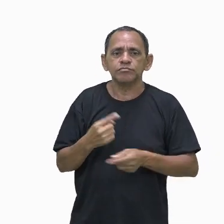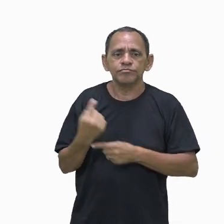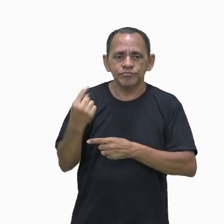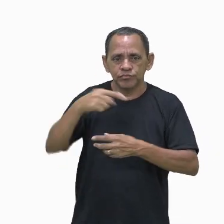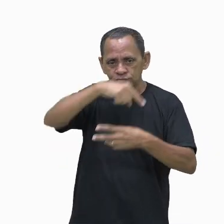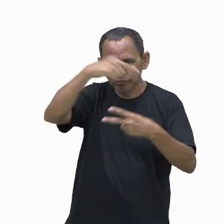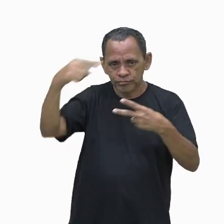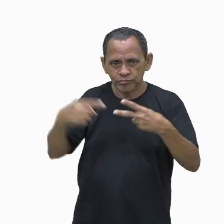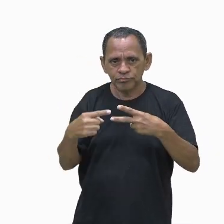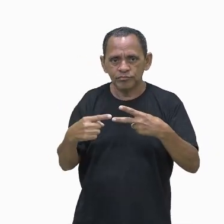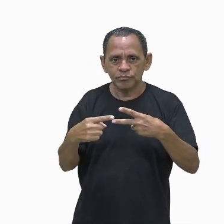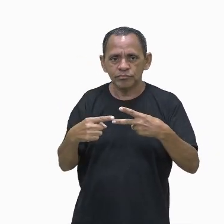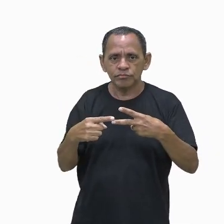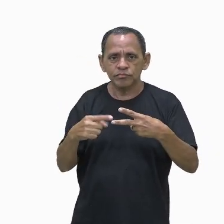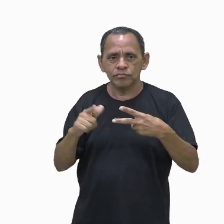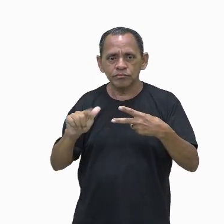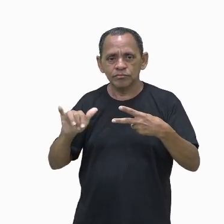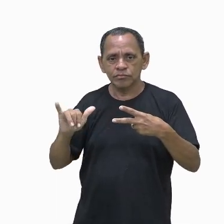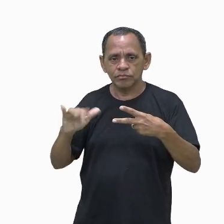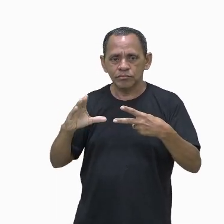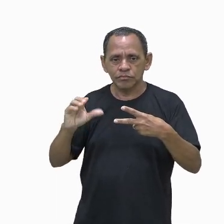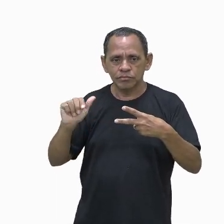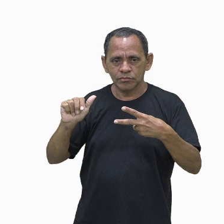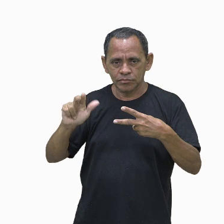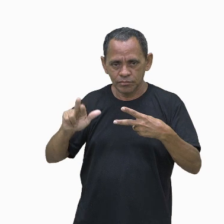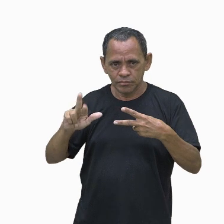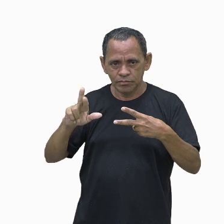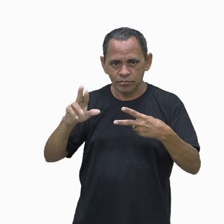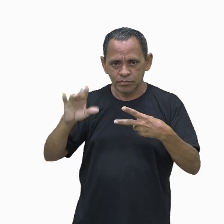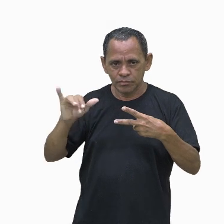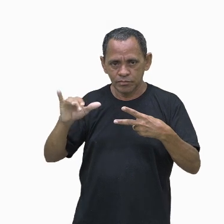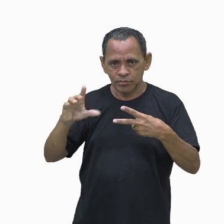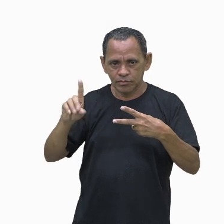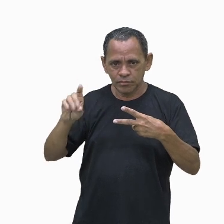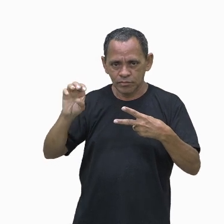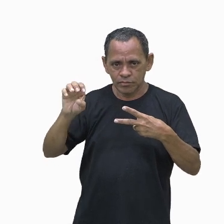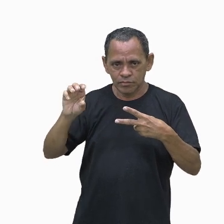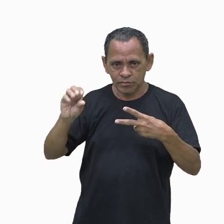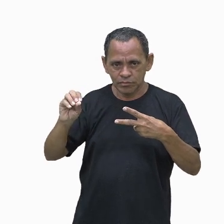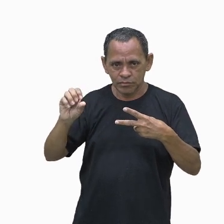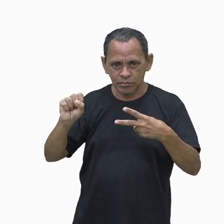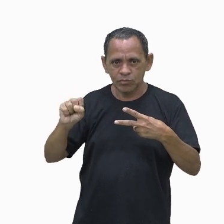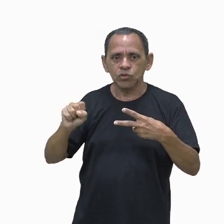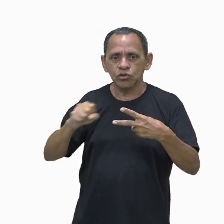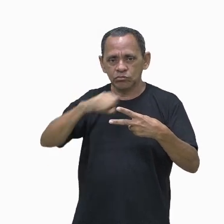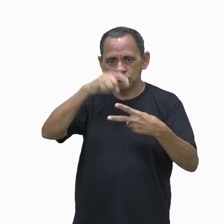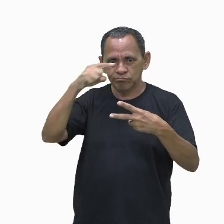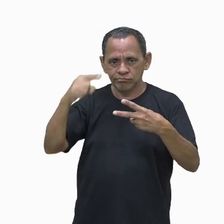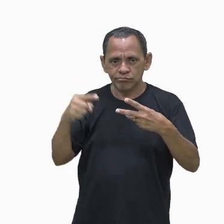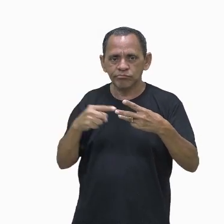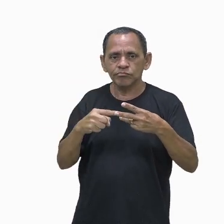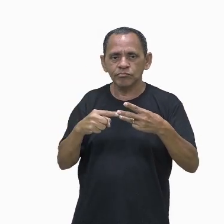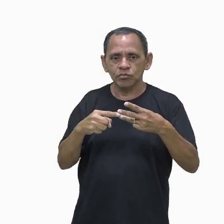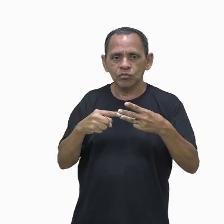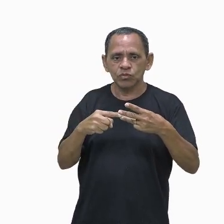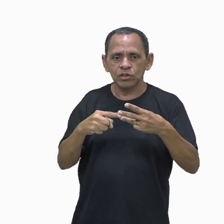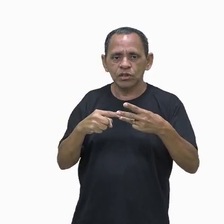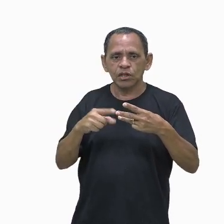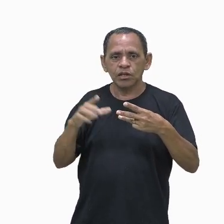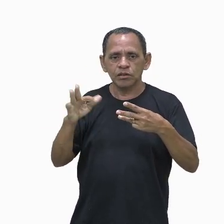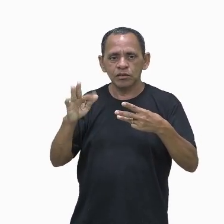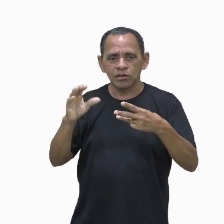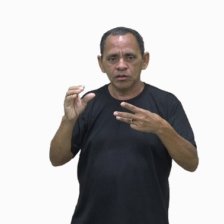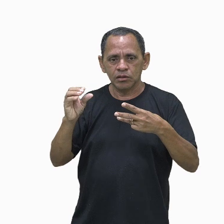vocês, que o exemplo da formação estrutural deles são compostos lipídicos formados por uma molécula de